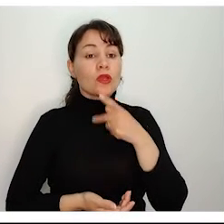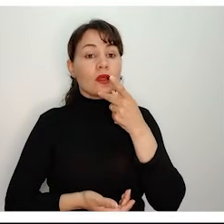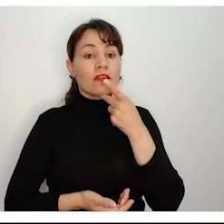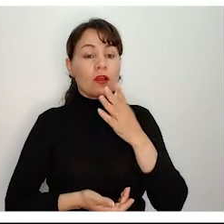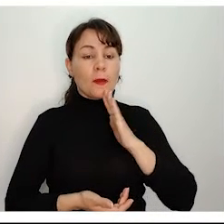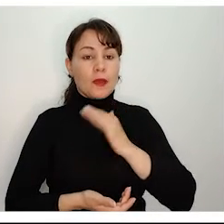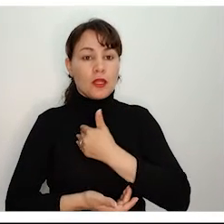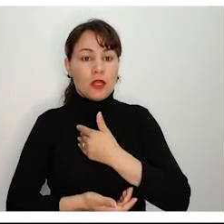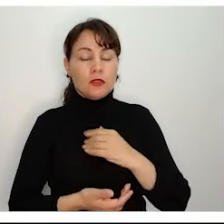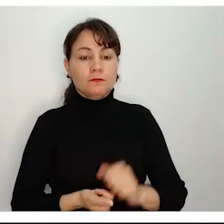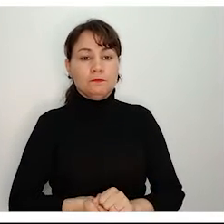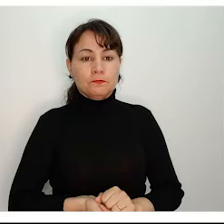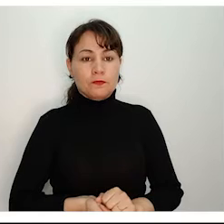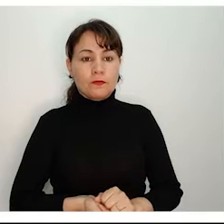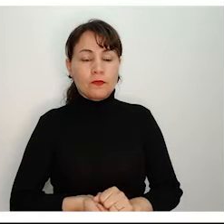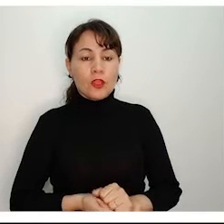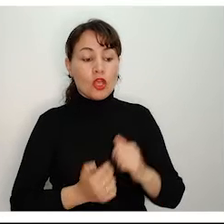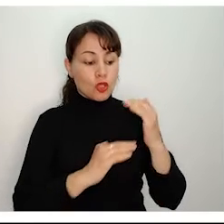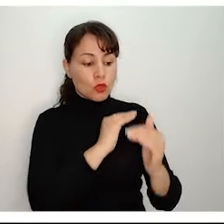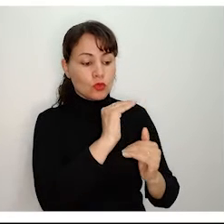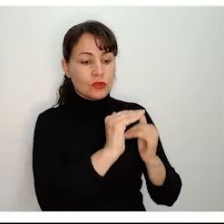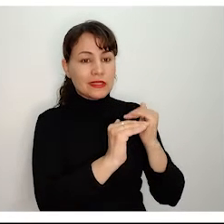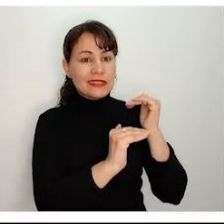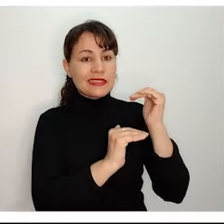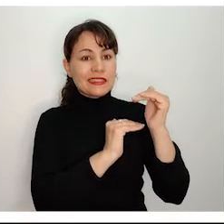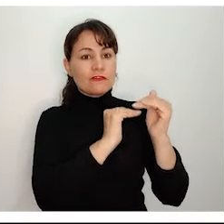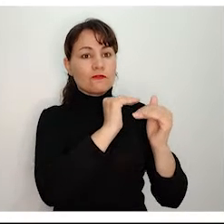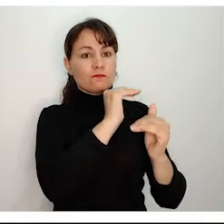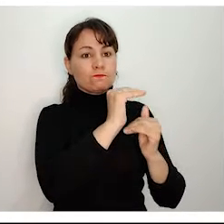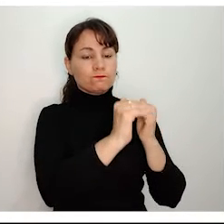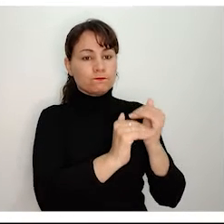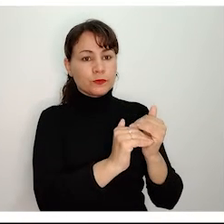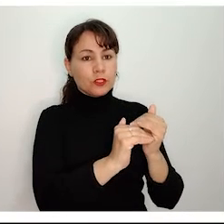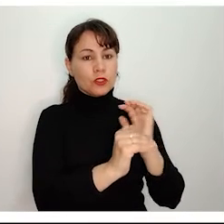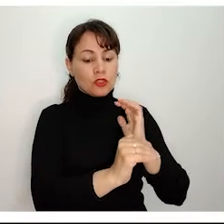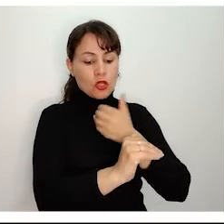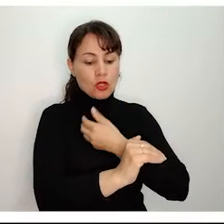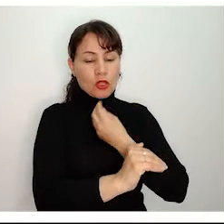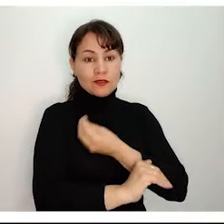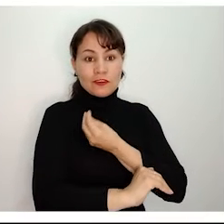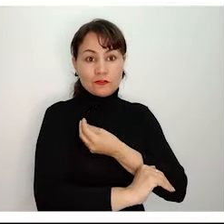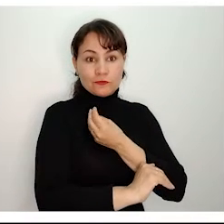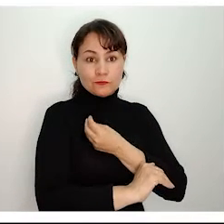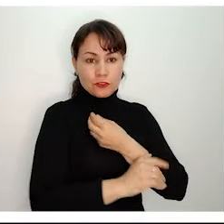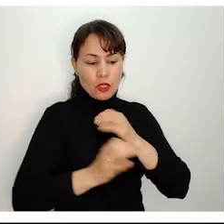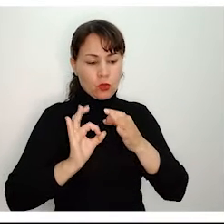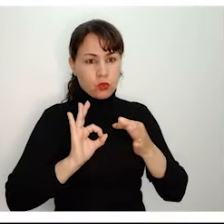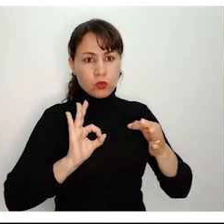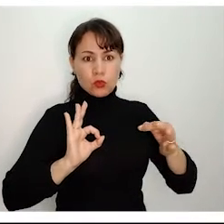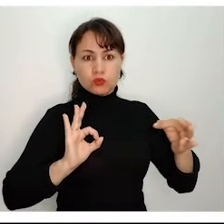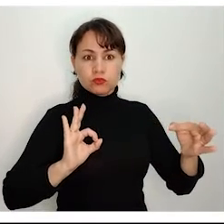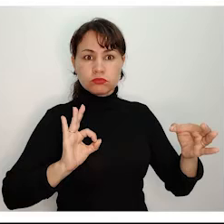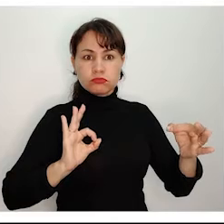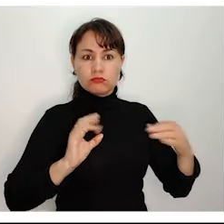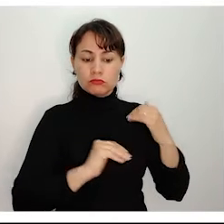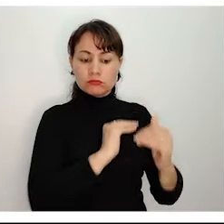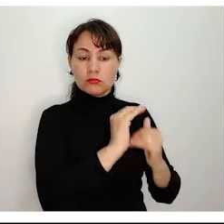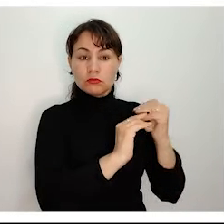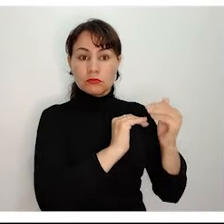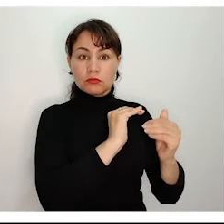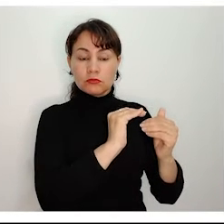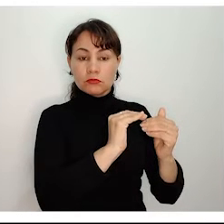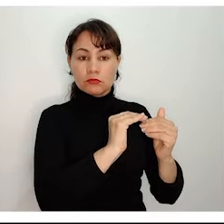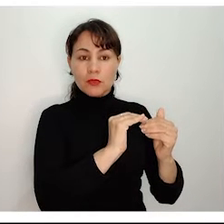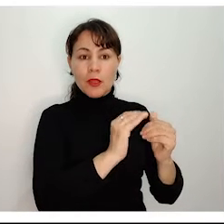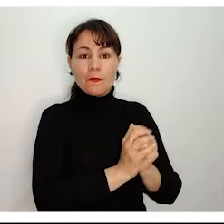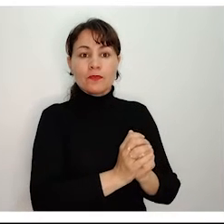E o que a Neura Rota fala para nós, então? Que o desempenho ao longo do nosso ciclo de vida, ao longo do